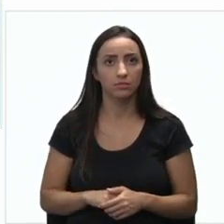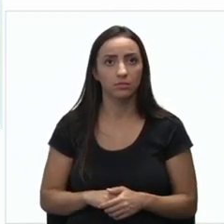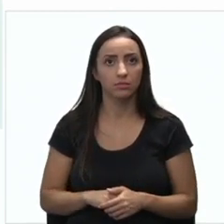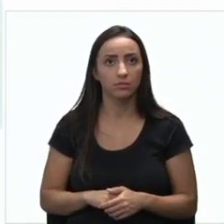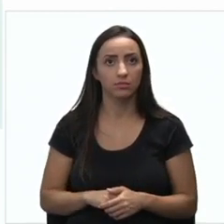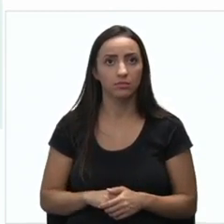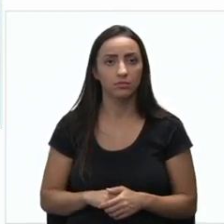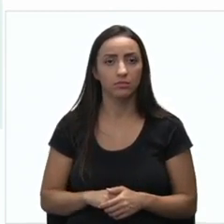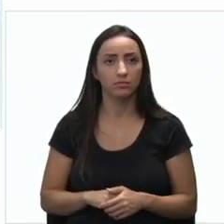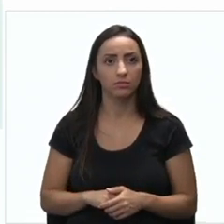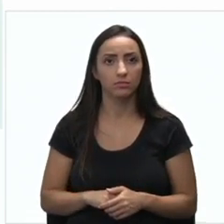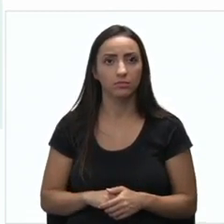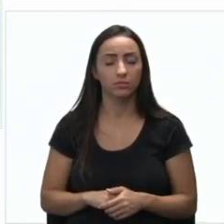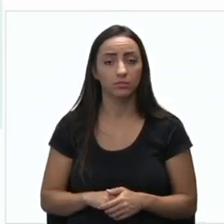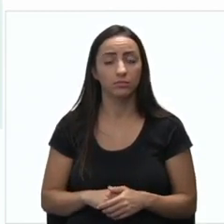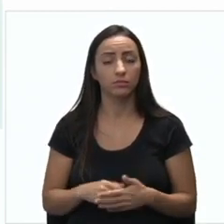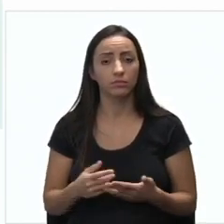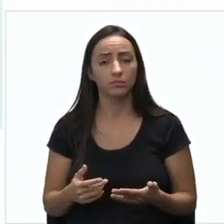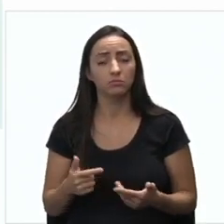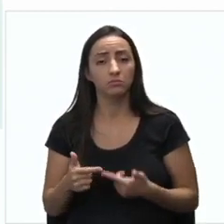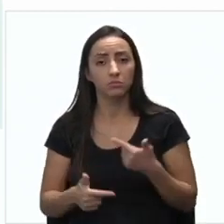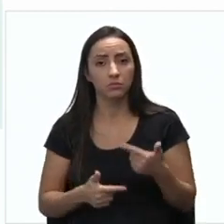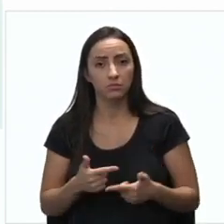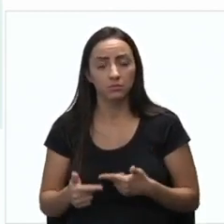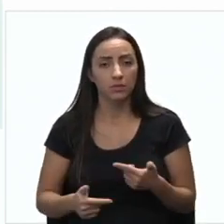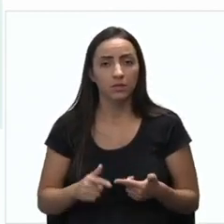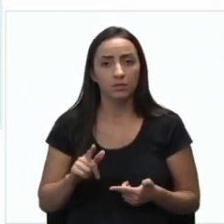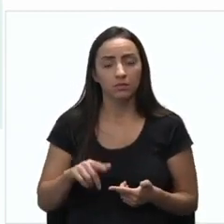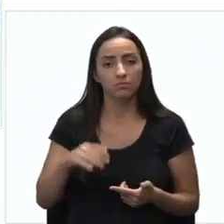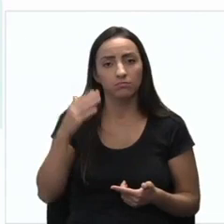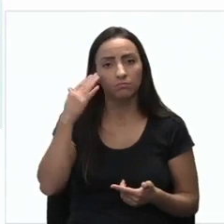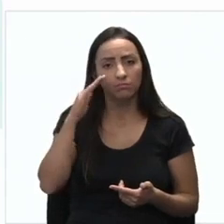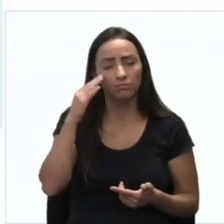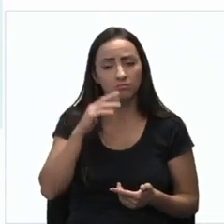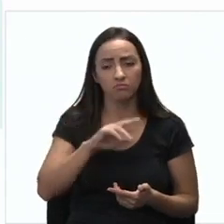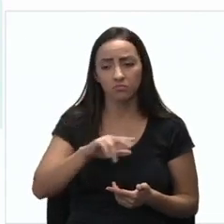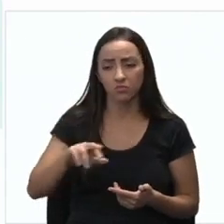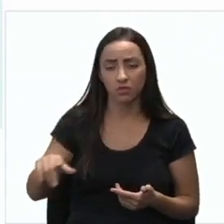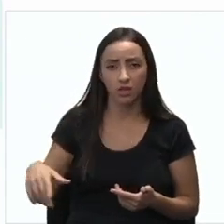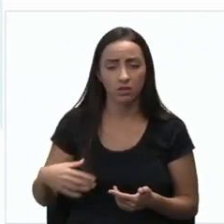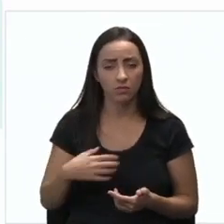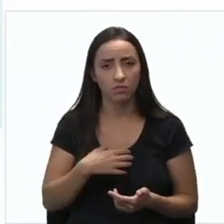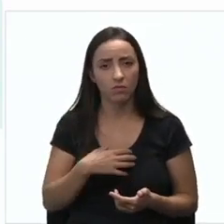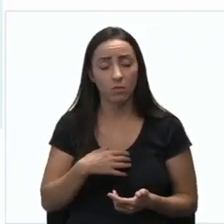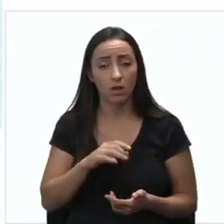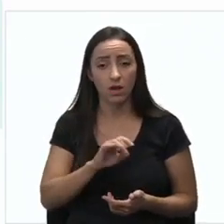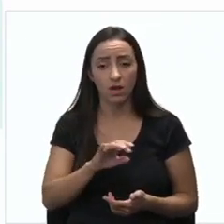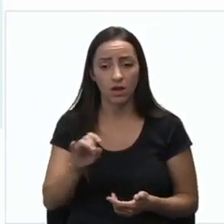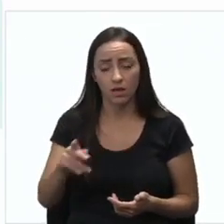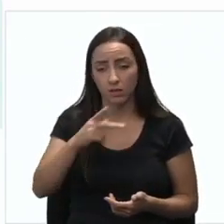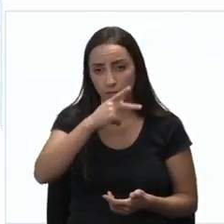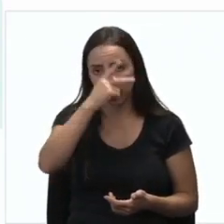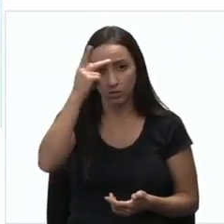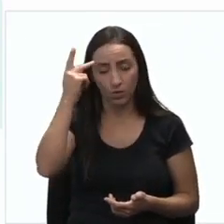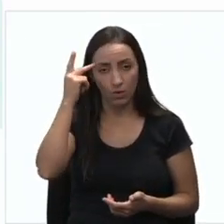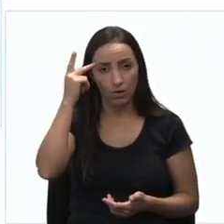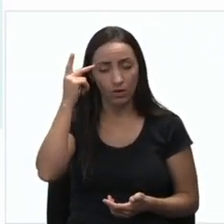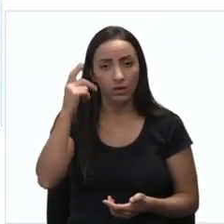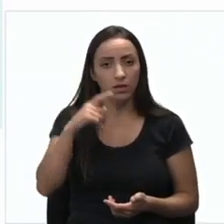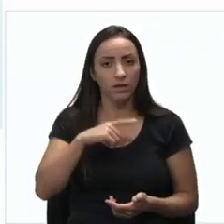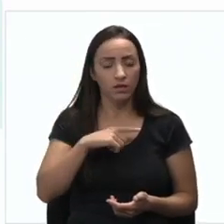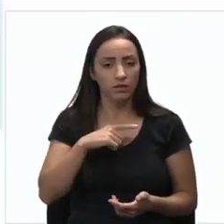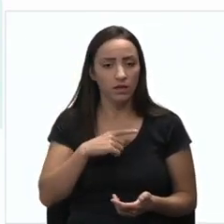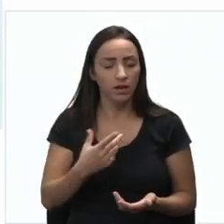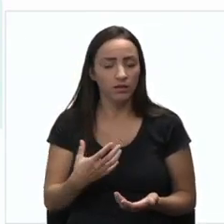identidade. Então, o trabalho, ele é compreendido aí de diferentes formas e para cada indivíduo, né, ele traz